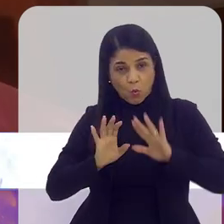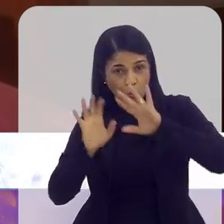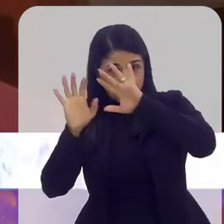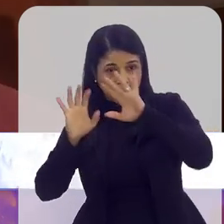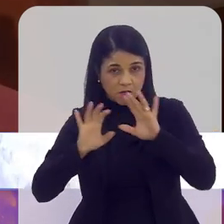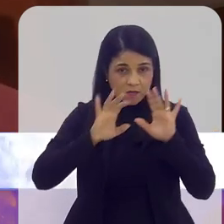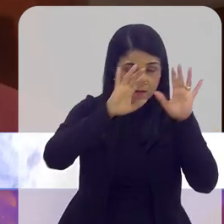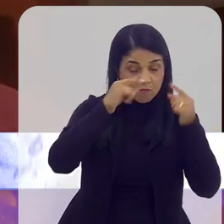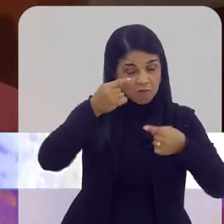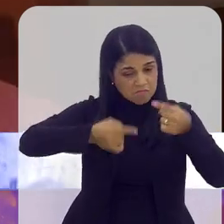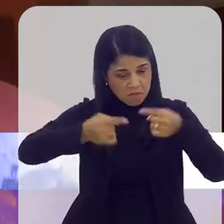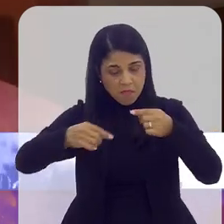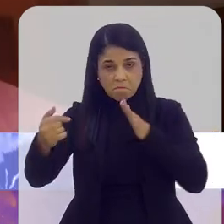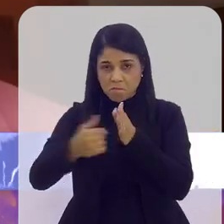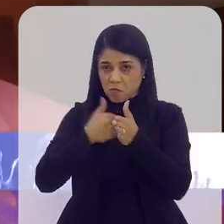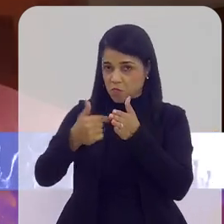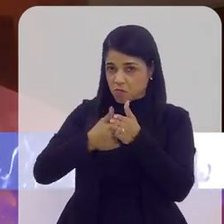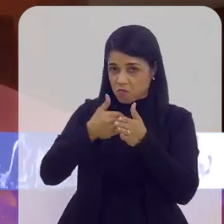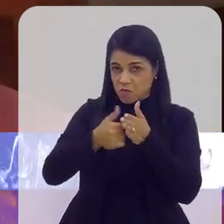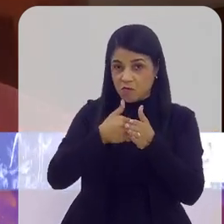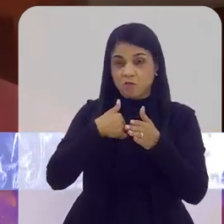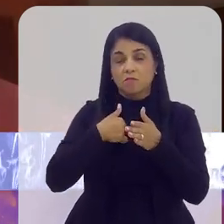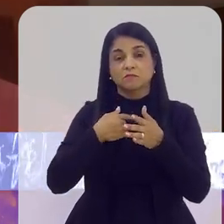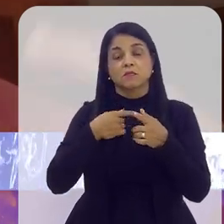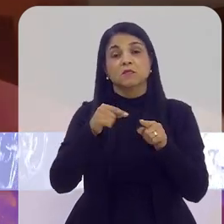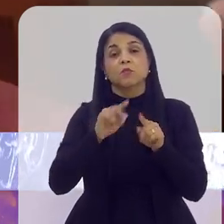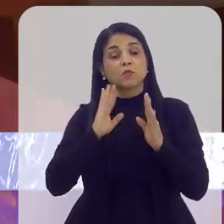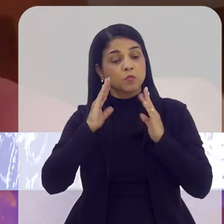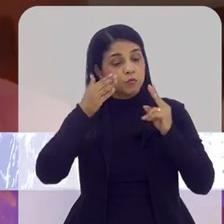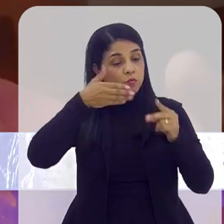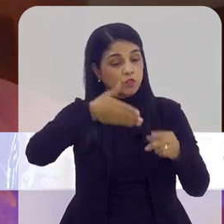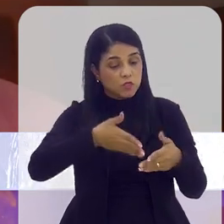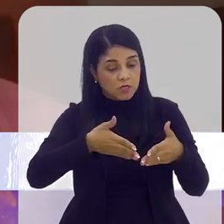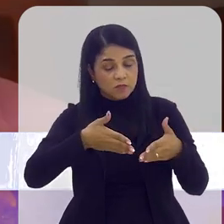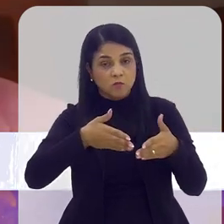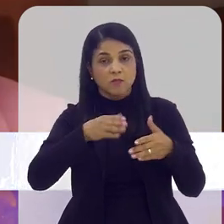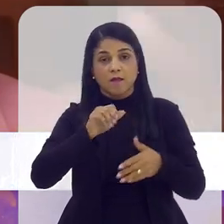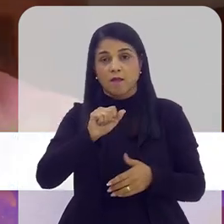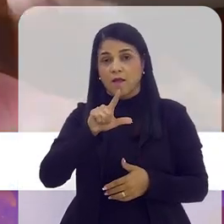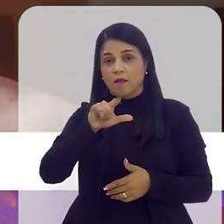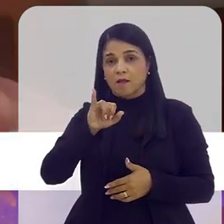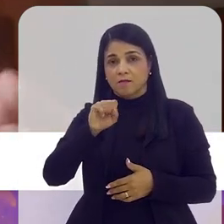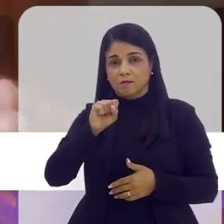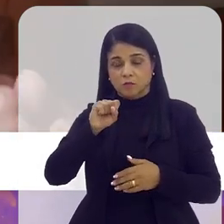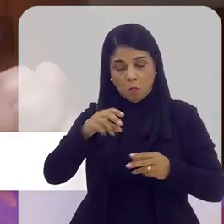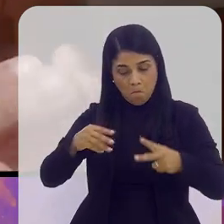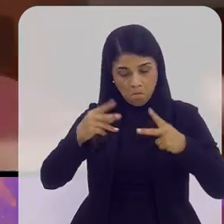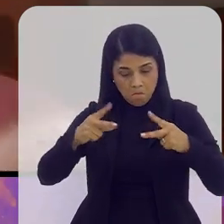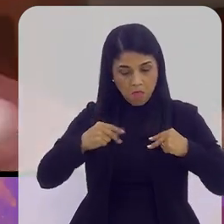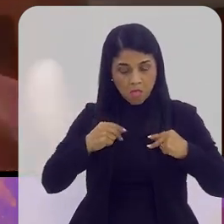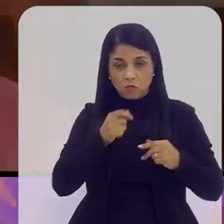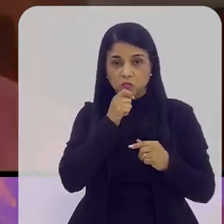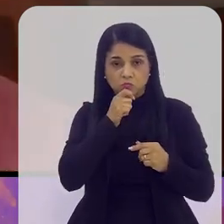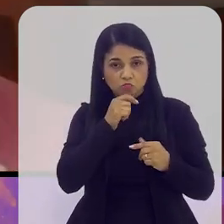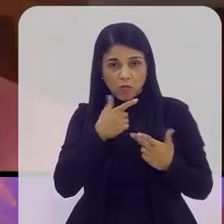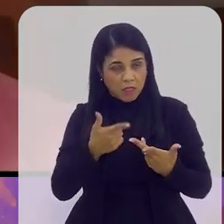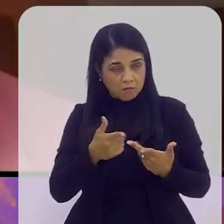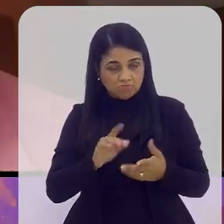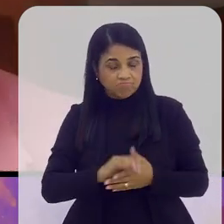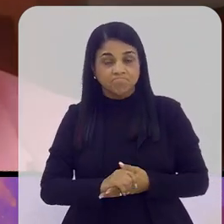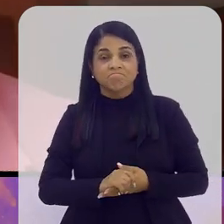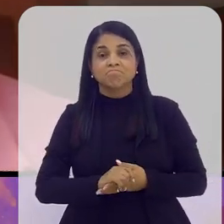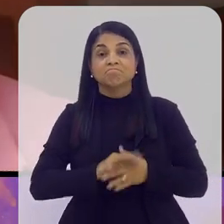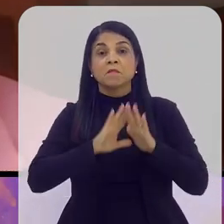goleiro. Eu acho o debate super válido. É um debate que muito mais direciona o Alisson como sem mérito para estar na seleção do que com mérito,